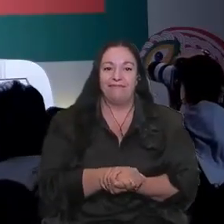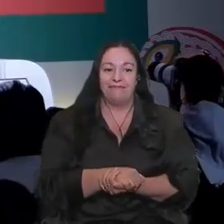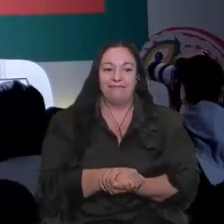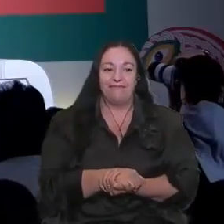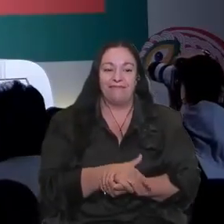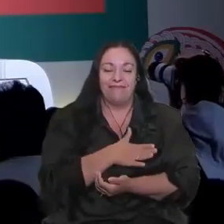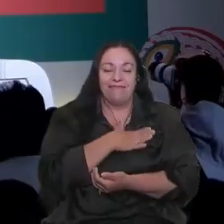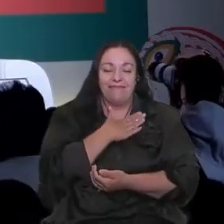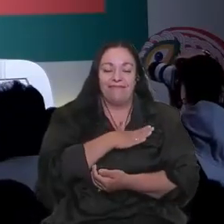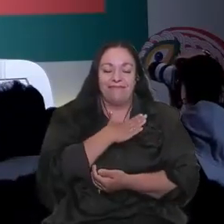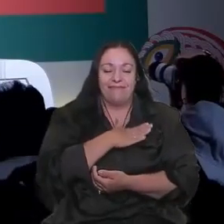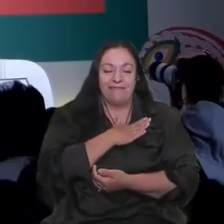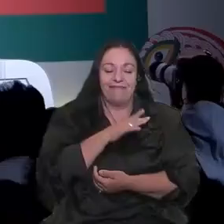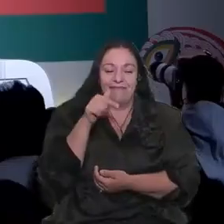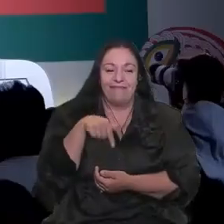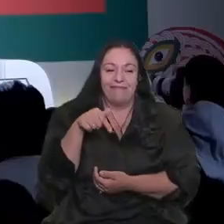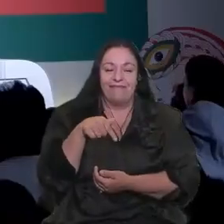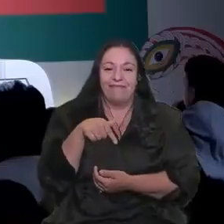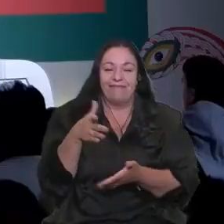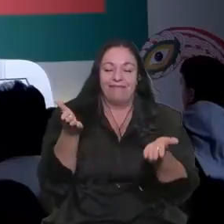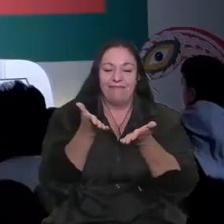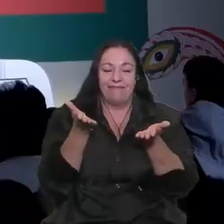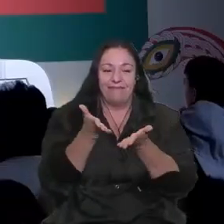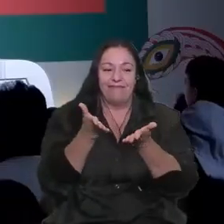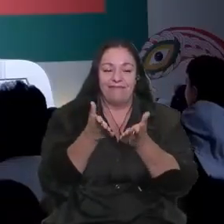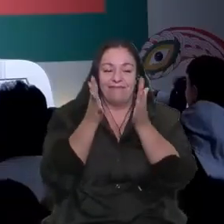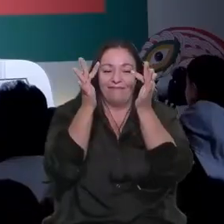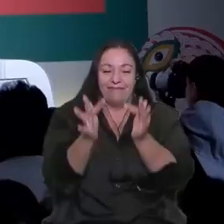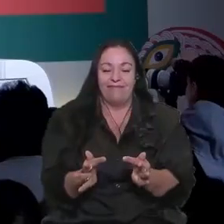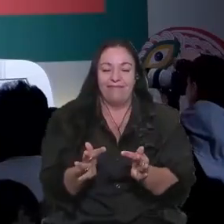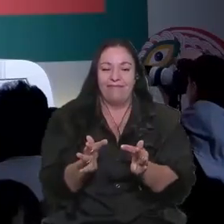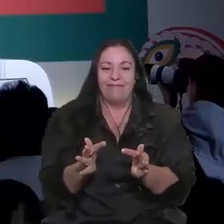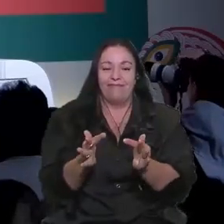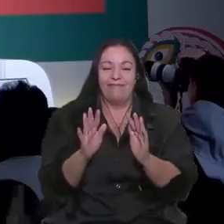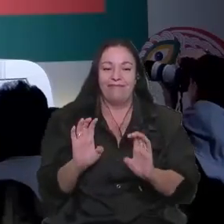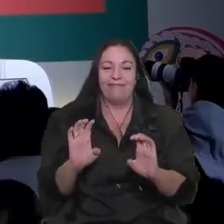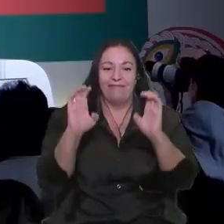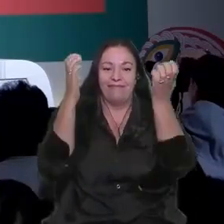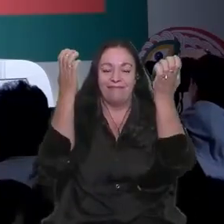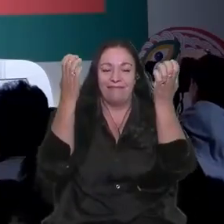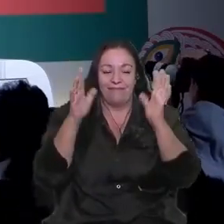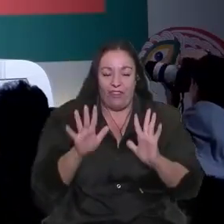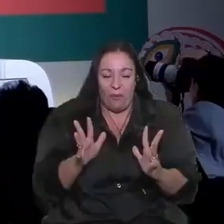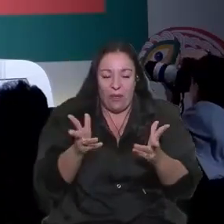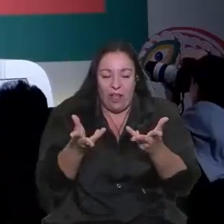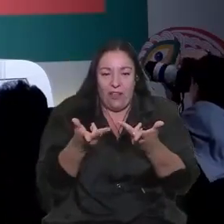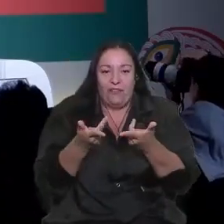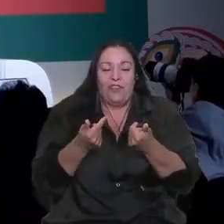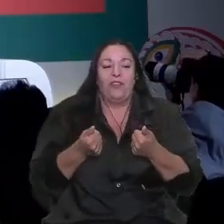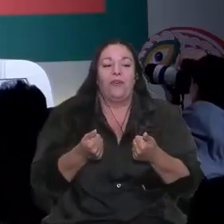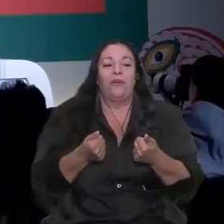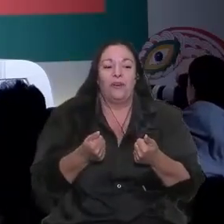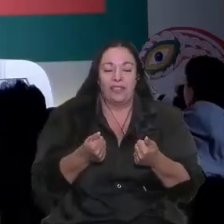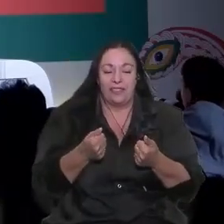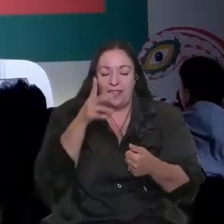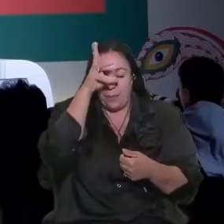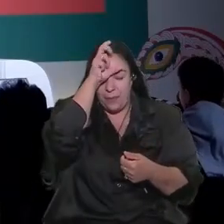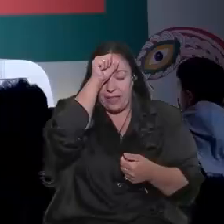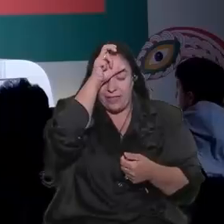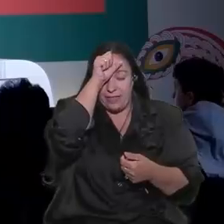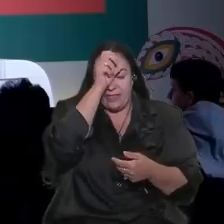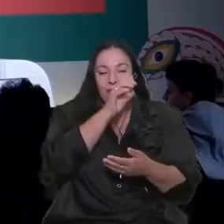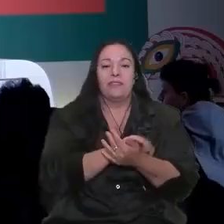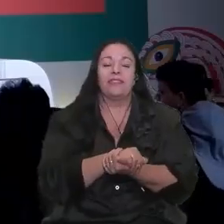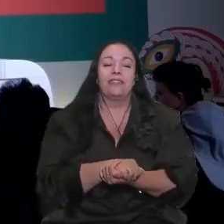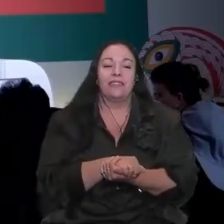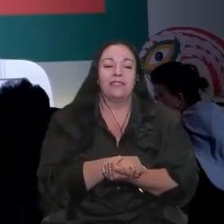A segunda Prazer pessoa estar aqui sentada com é Walter vocês Ugumem, hoje, fechando um homem esse branco que evento possui que cabelos foi curtos de tom magnífico, onde a gente grisalho ouviu apenas tanto, nas onde a laterais gente da aprendeu cabeça. tanto.